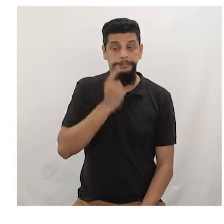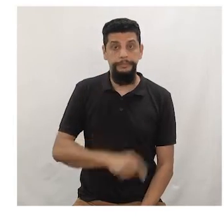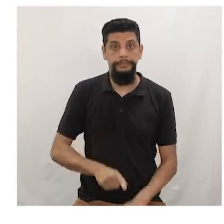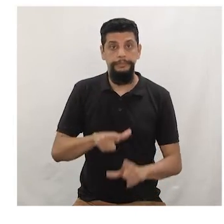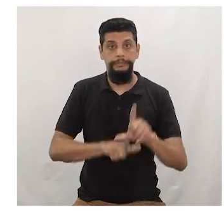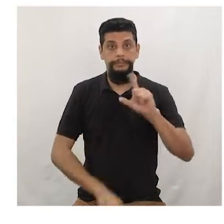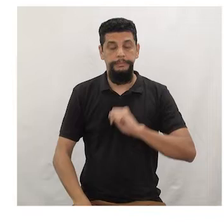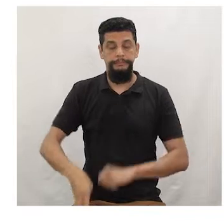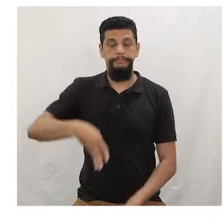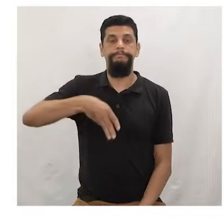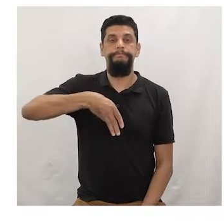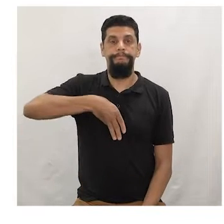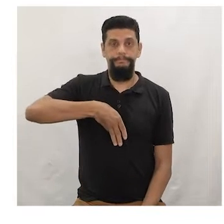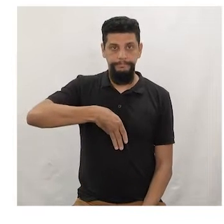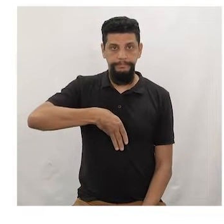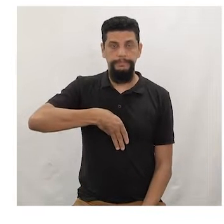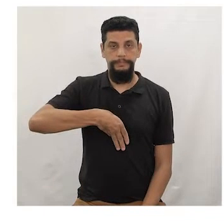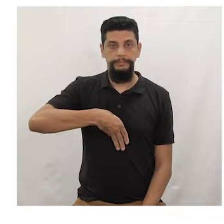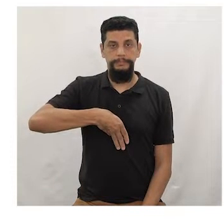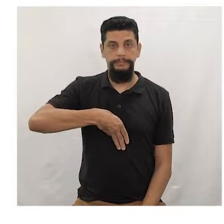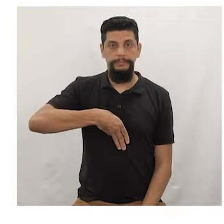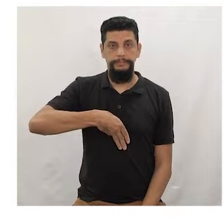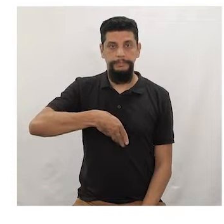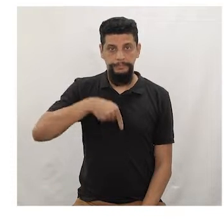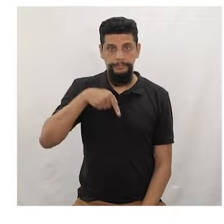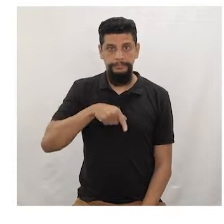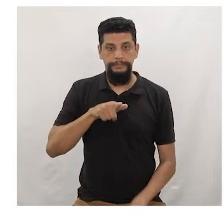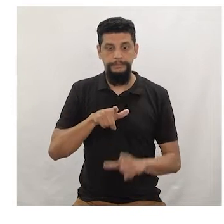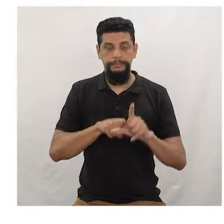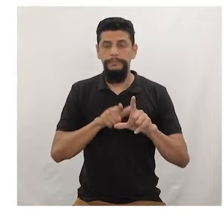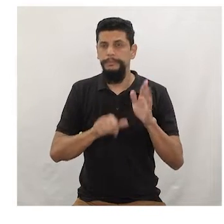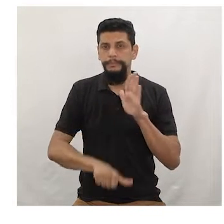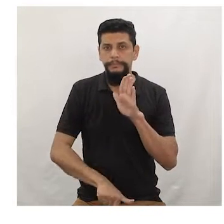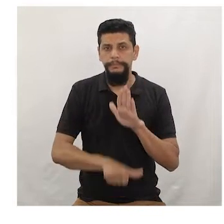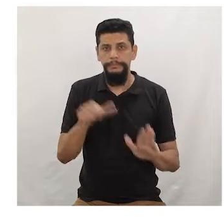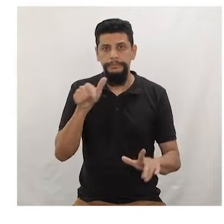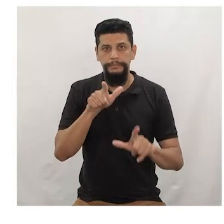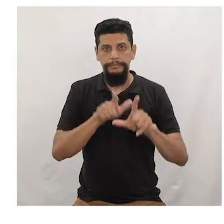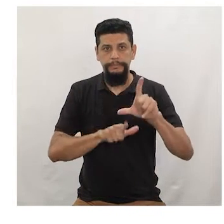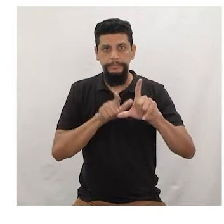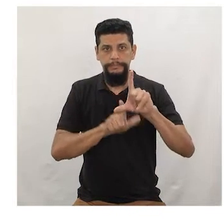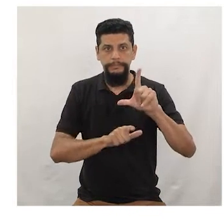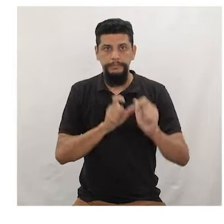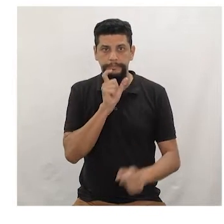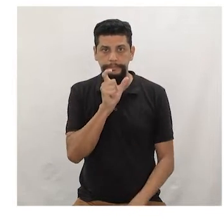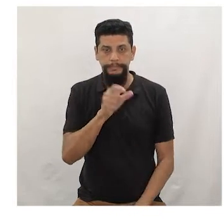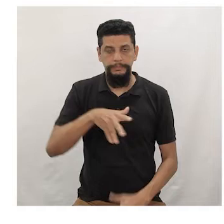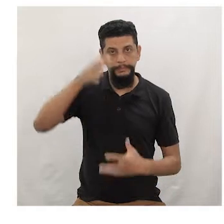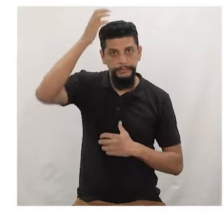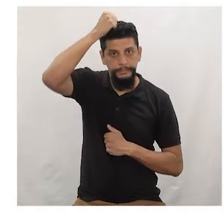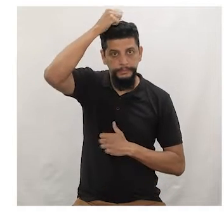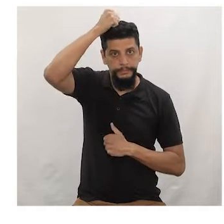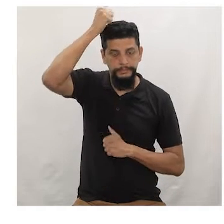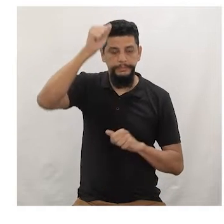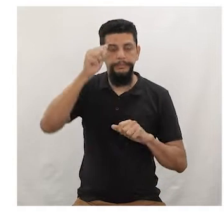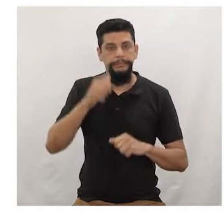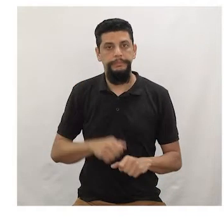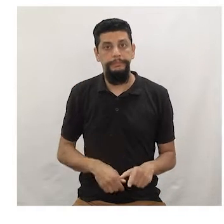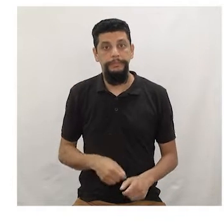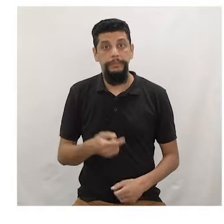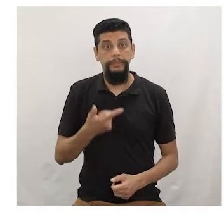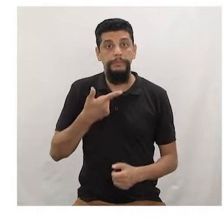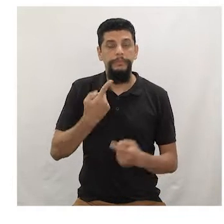Olha lá. Letra M. Essa aqui é a primeira letrinha da palavra macaco. Então vamos